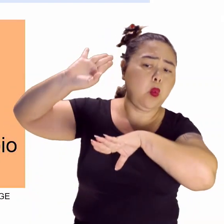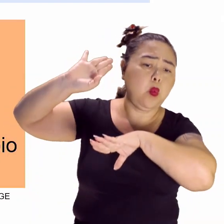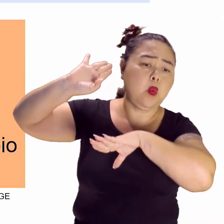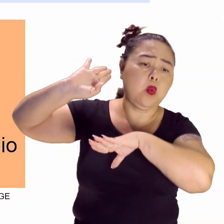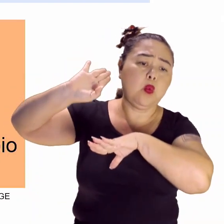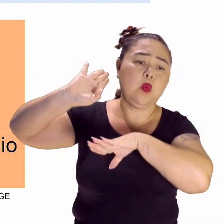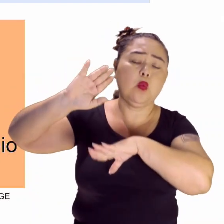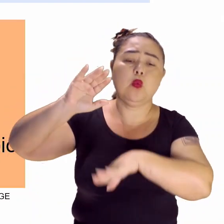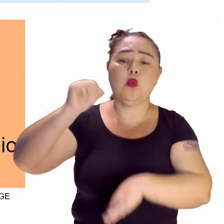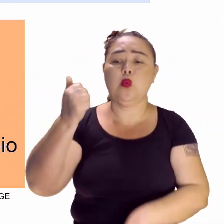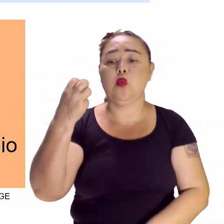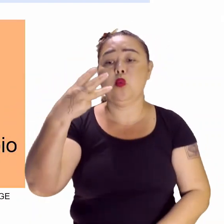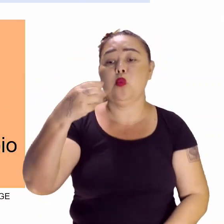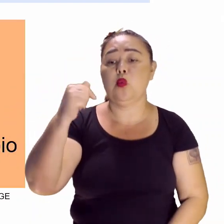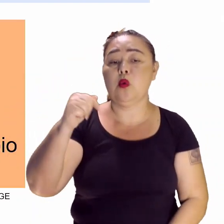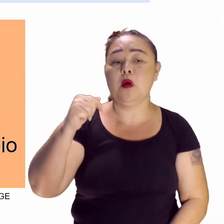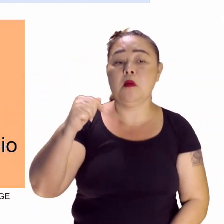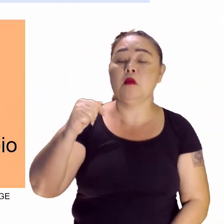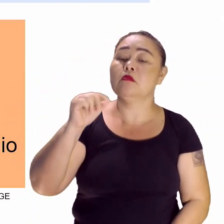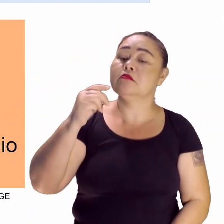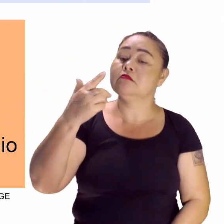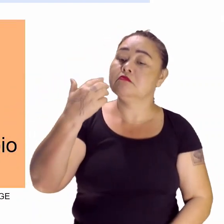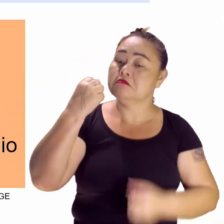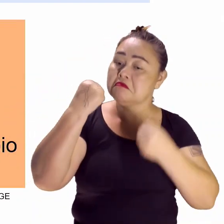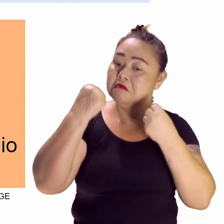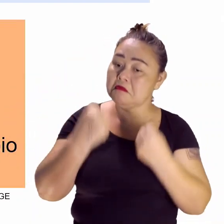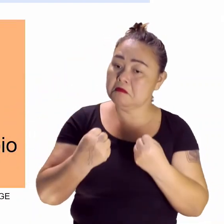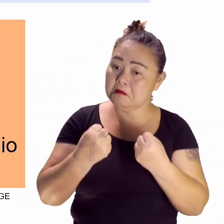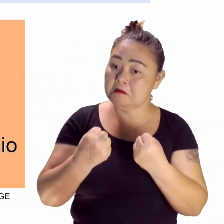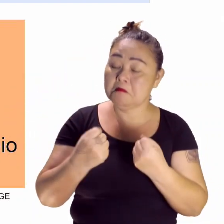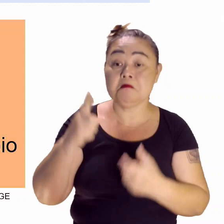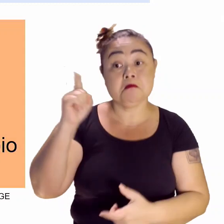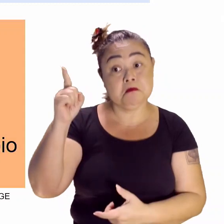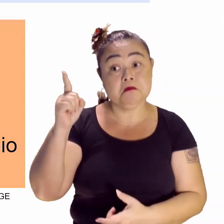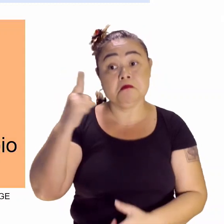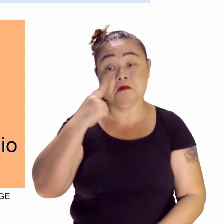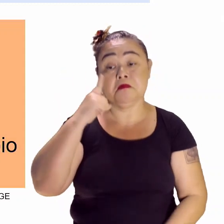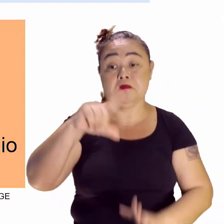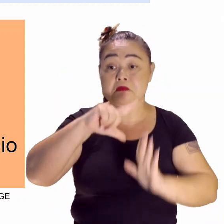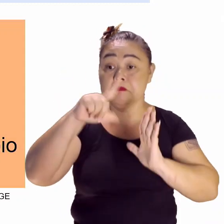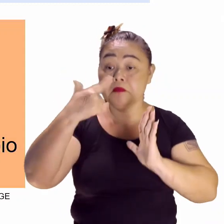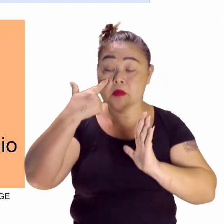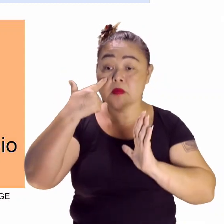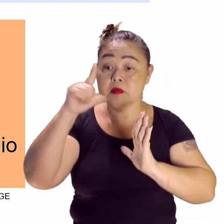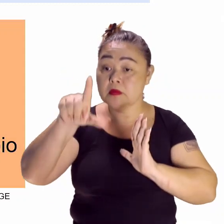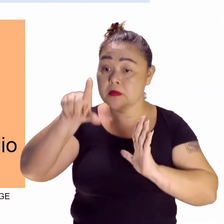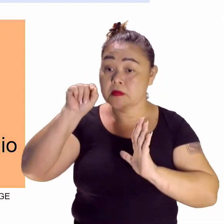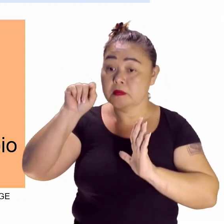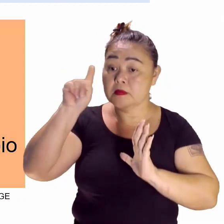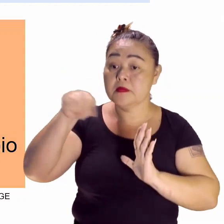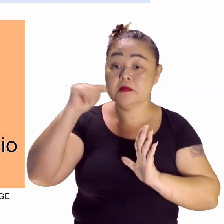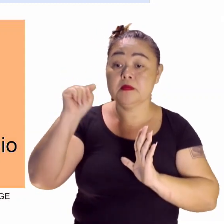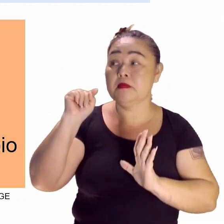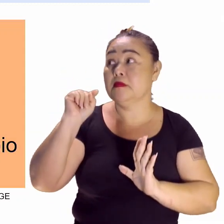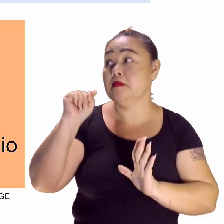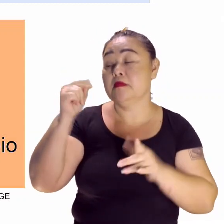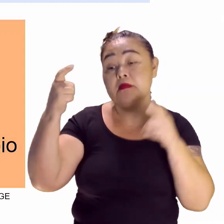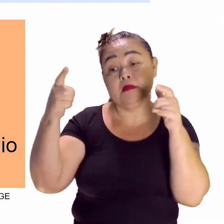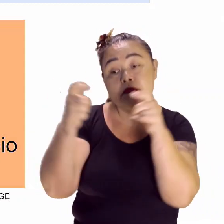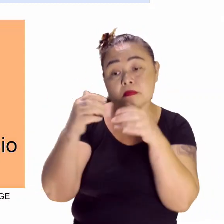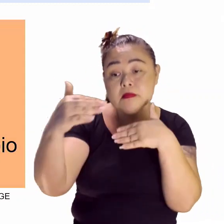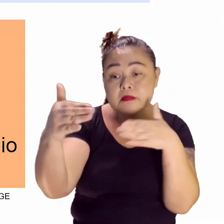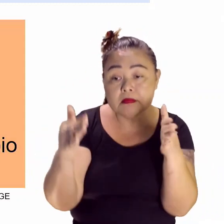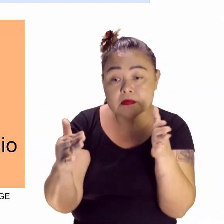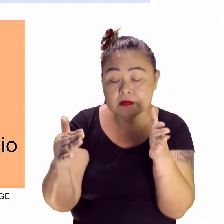de 137 mil toneladas é um destaque destaque destaque então o segredo é o quê diminuir